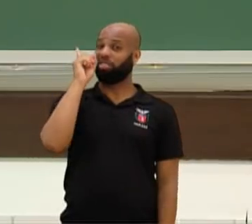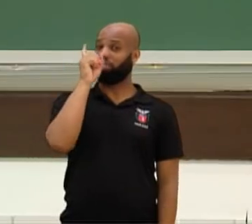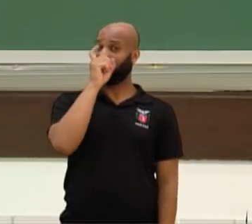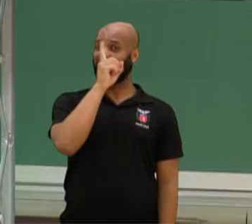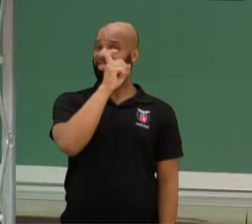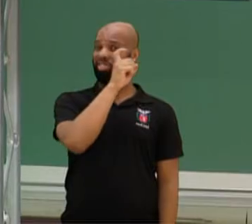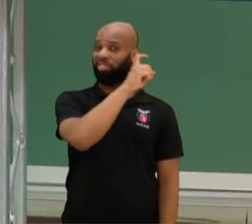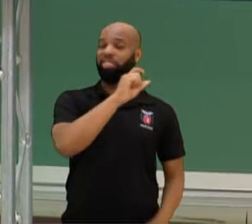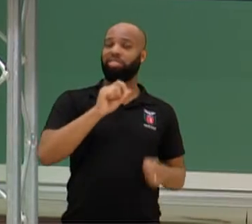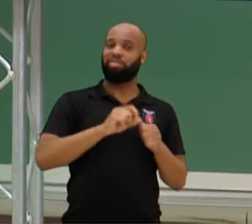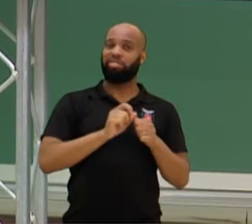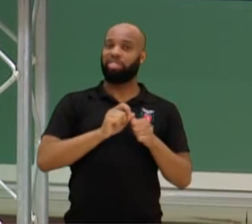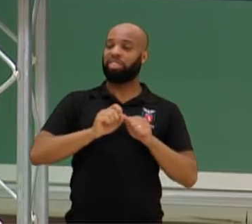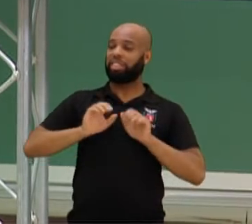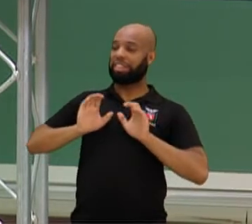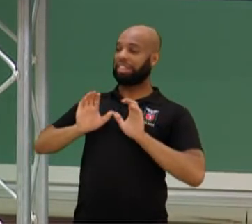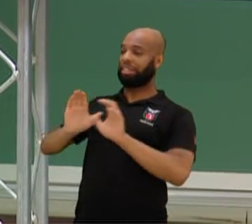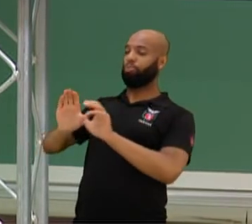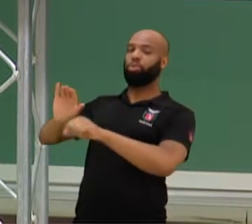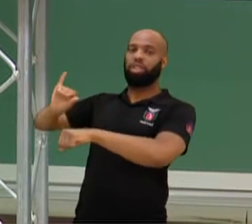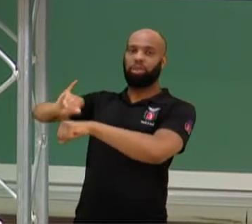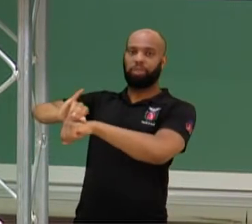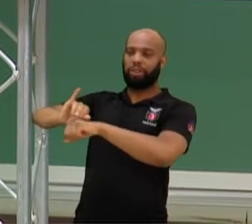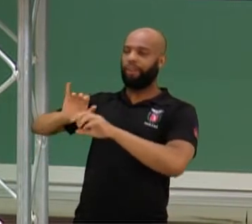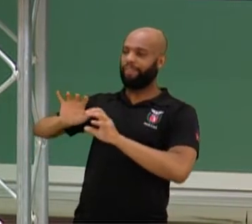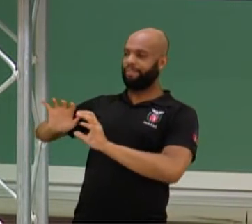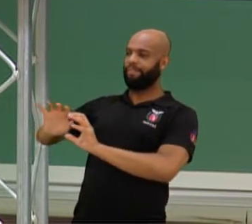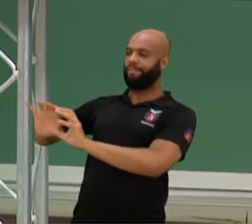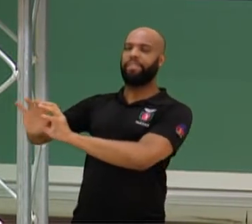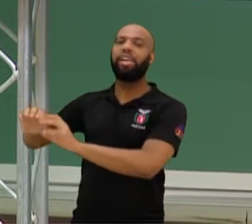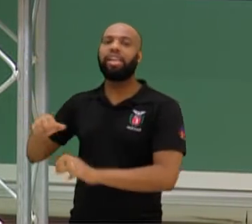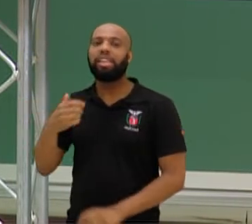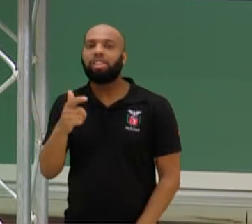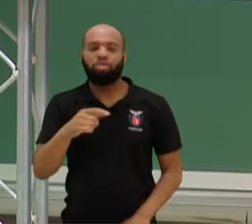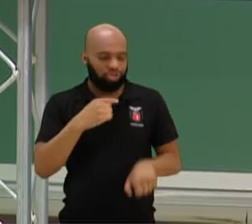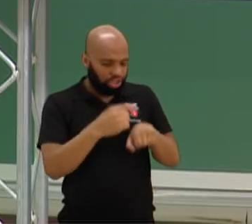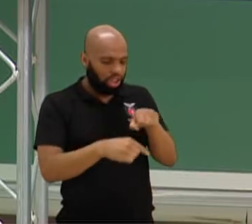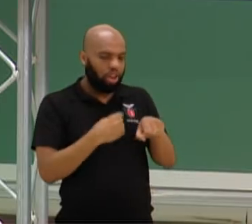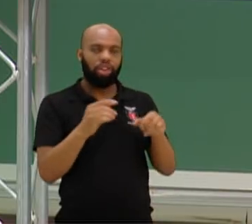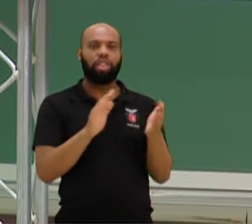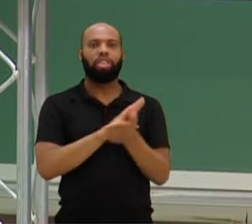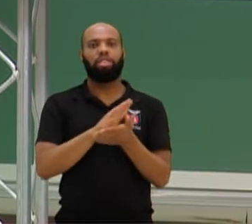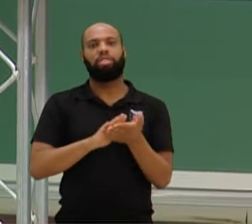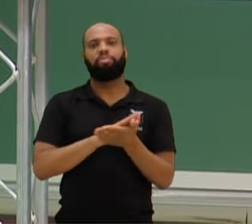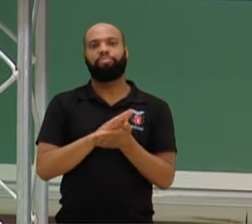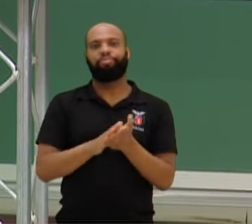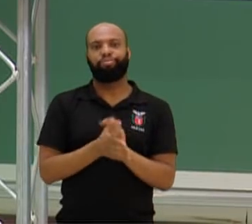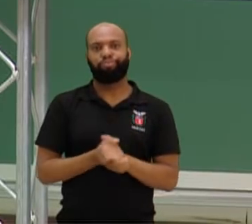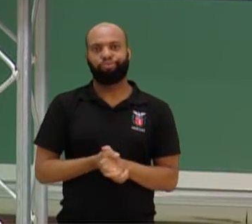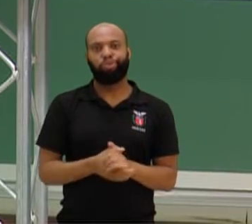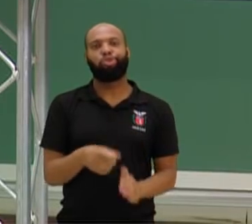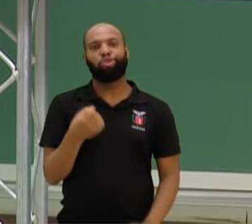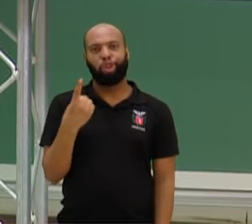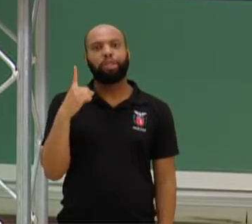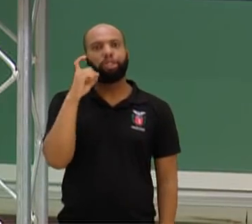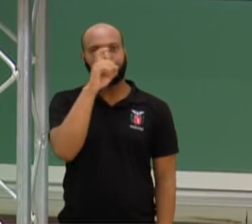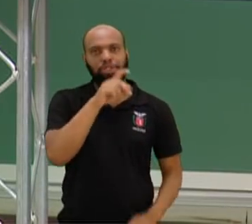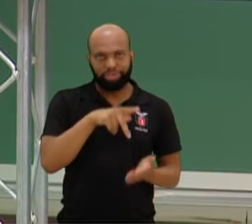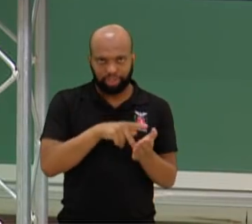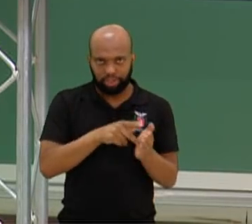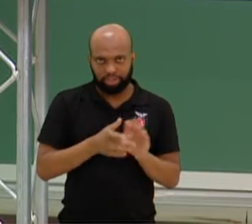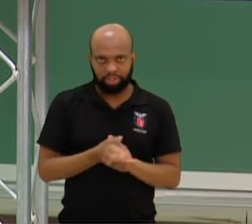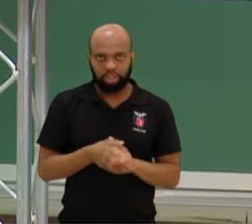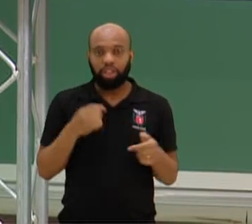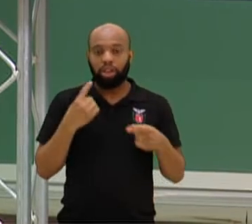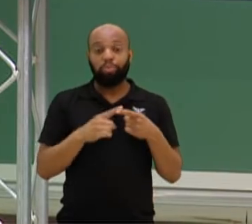antigamente movimentar um objeto quando não havia sido ainda inventada a roda. Pensa comigo, devia ser muito complicado. Não